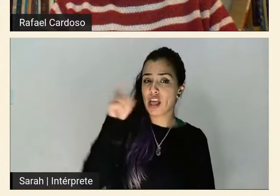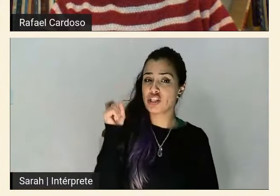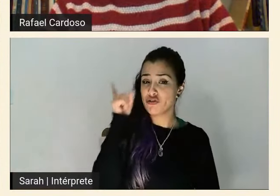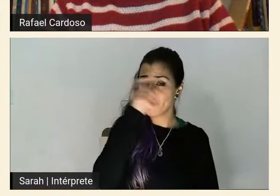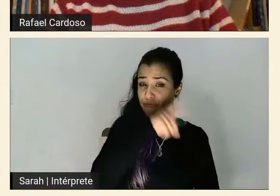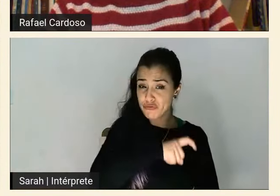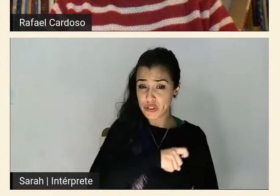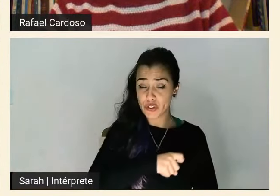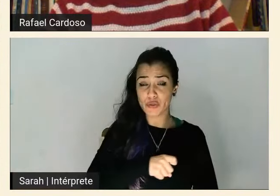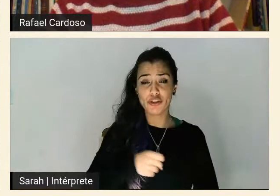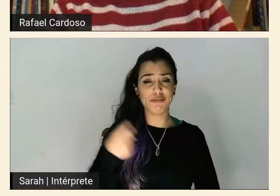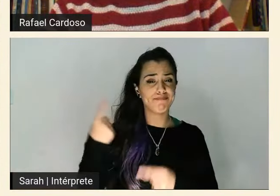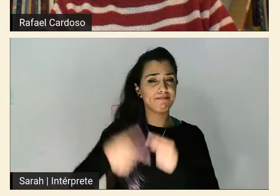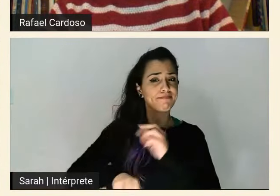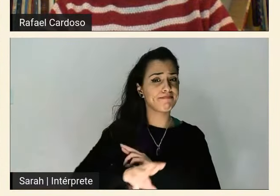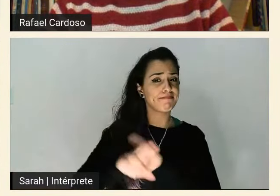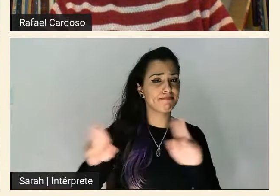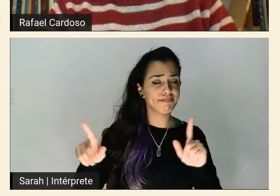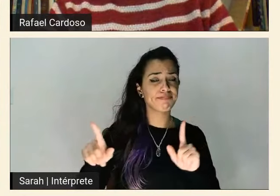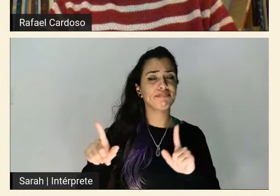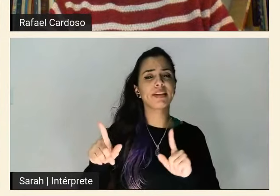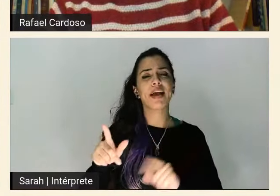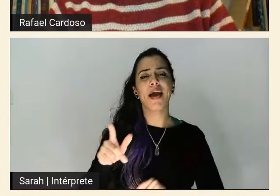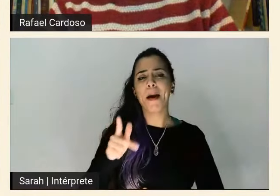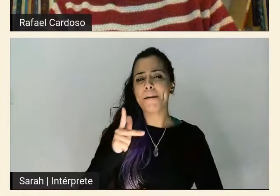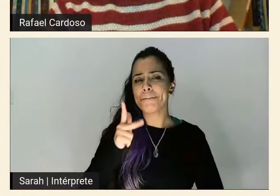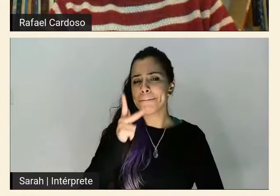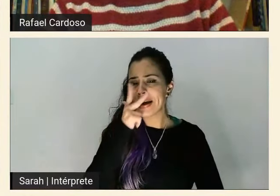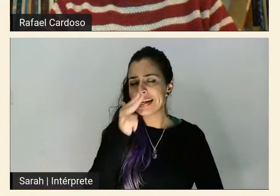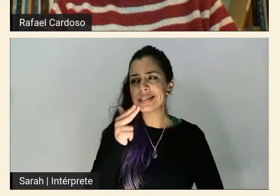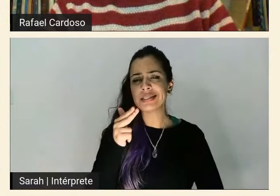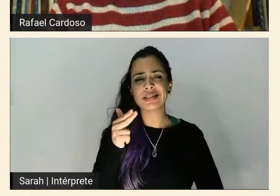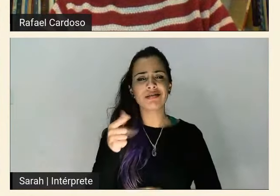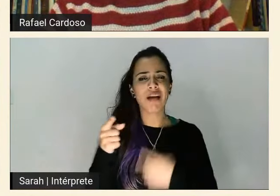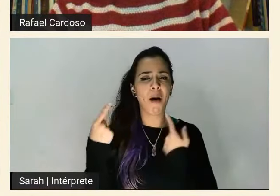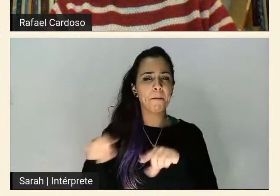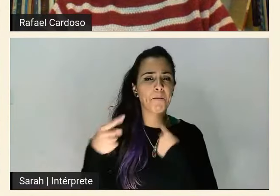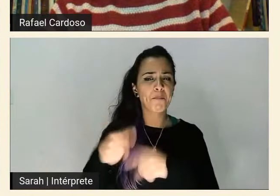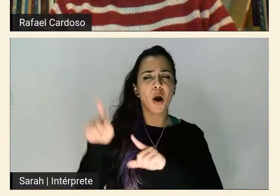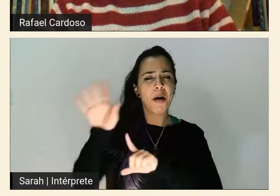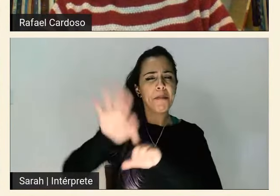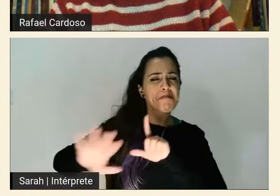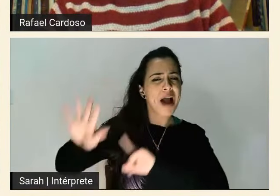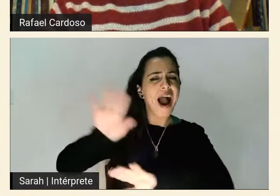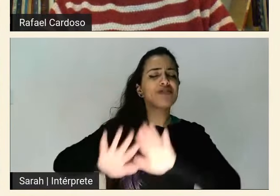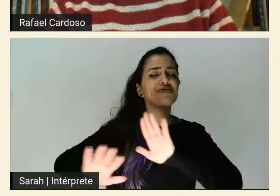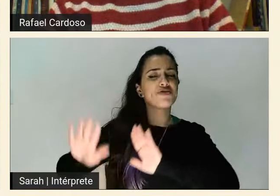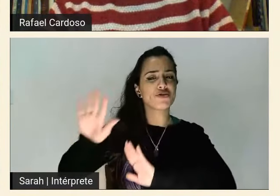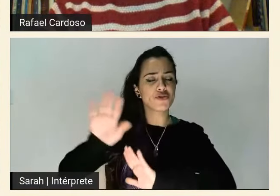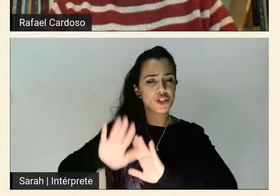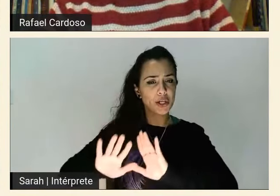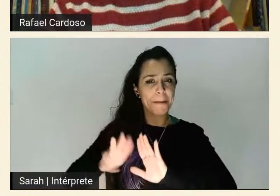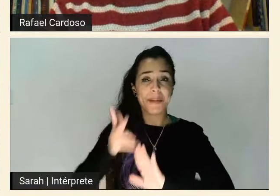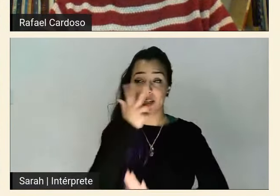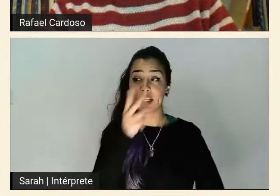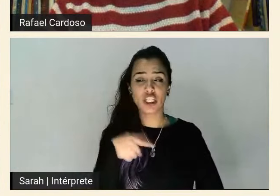totalmente antagônico a isso, como se a gente também não brincasse com essas imagens, como se a gente também não utilizasse dessas imagens,